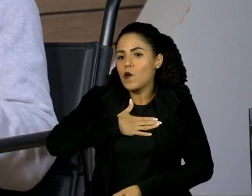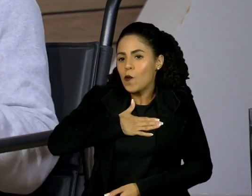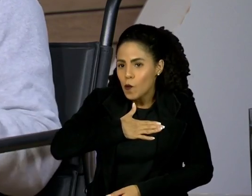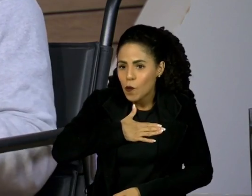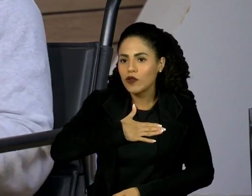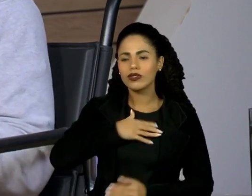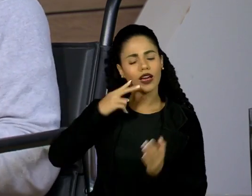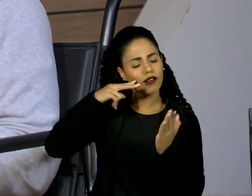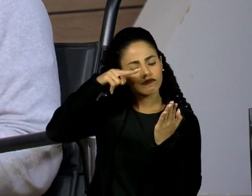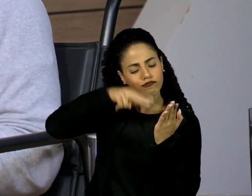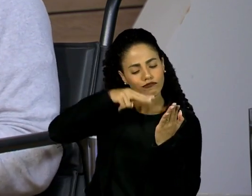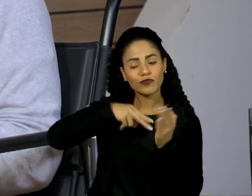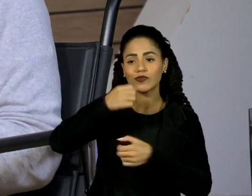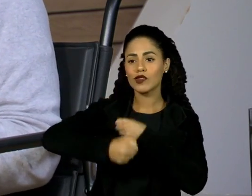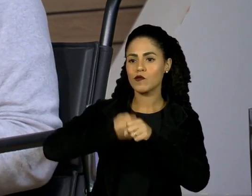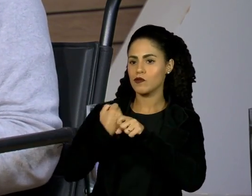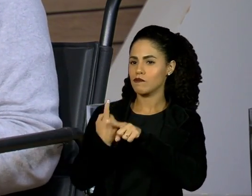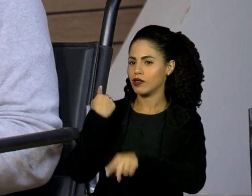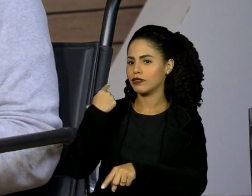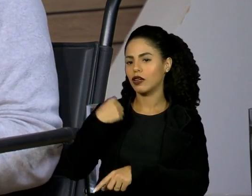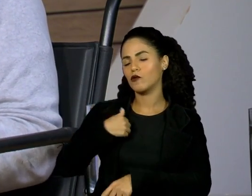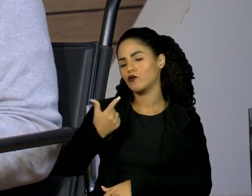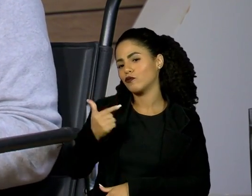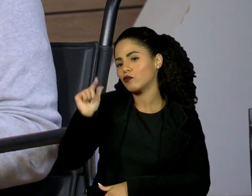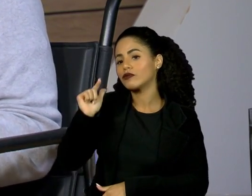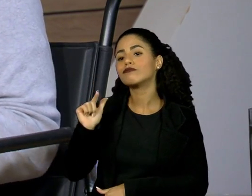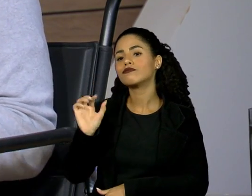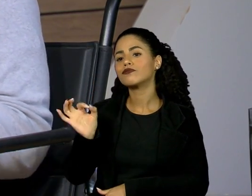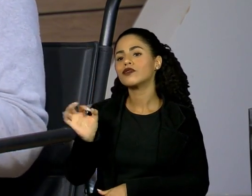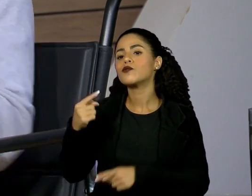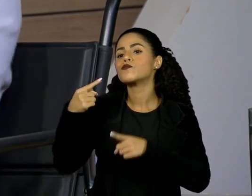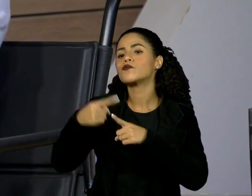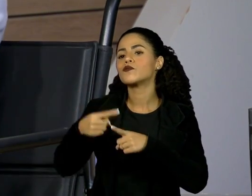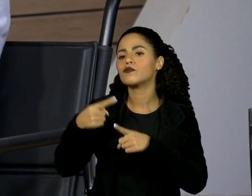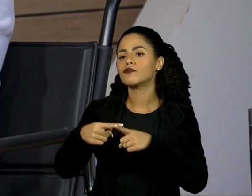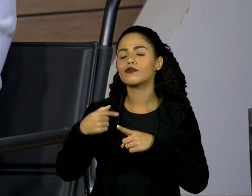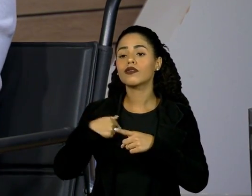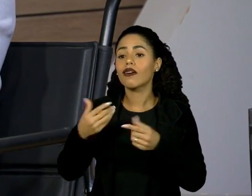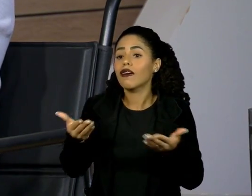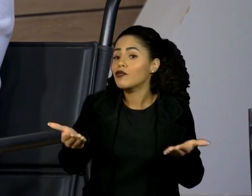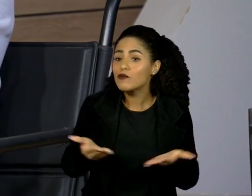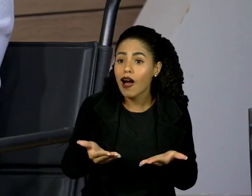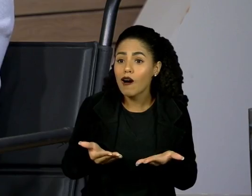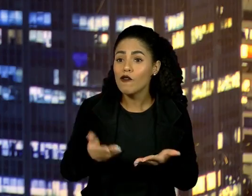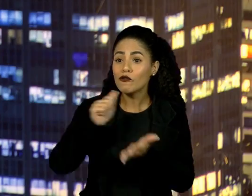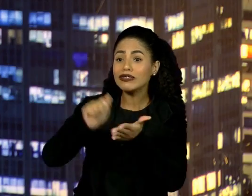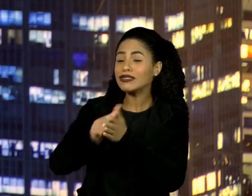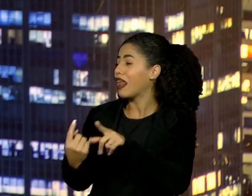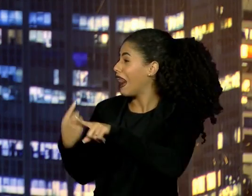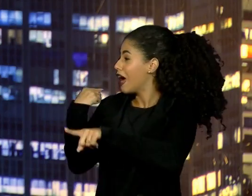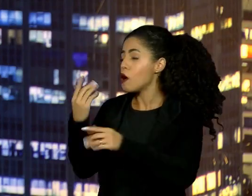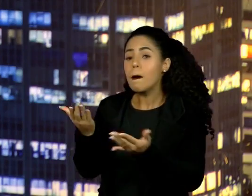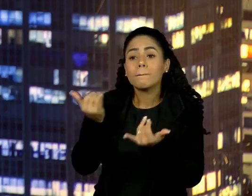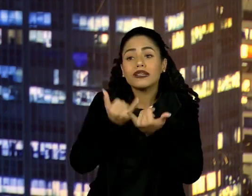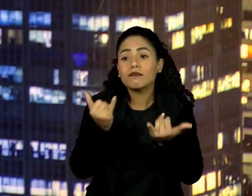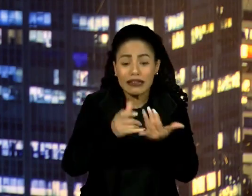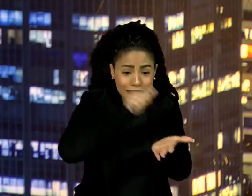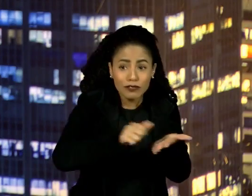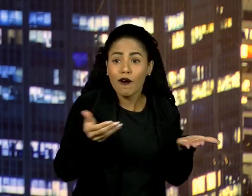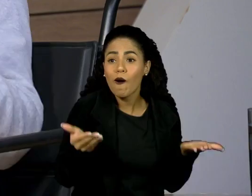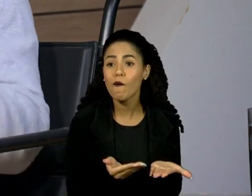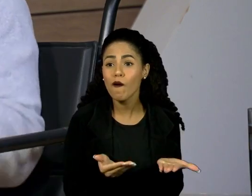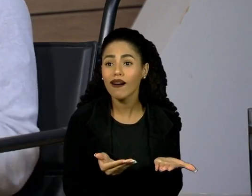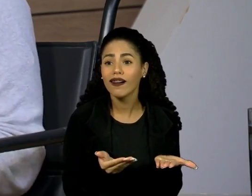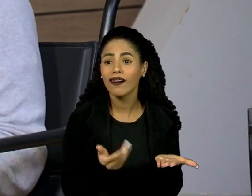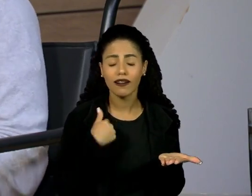minhas melhores leituras do ano passado, porque ele é muito atual. Né, muito atual, muito atual. Isso é muito interessante.